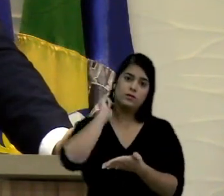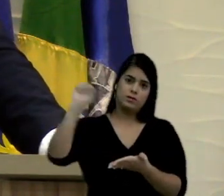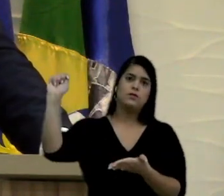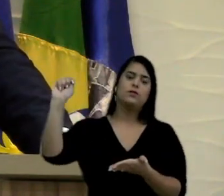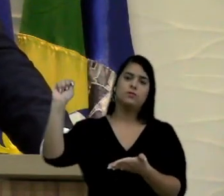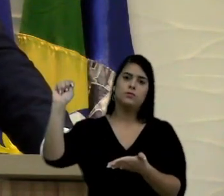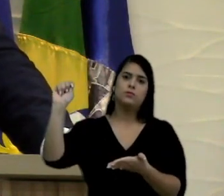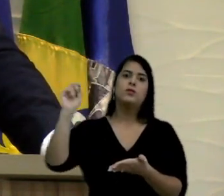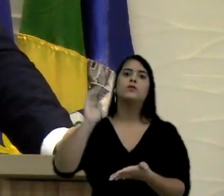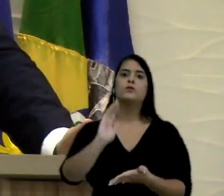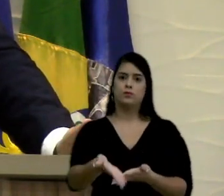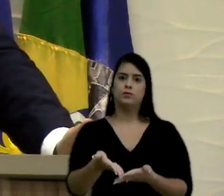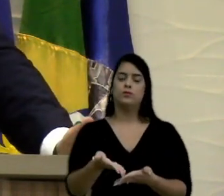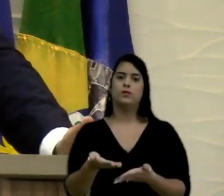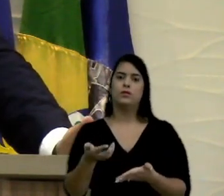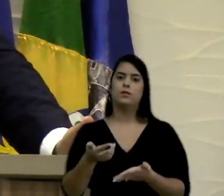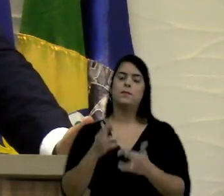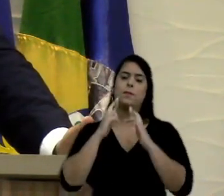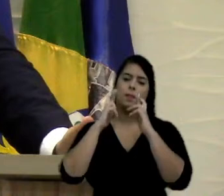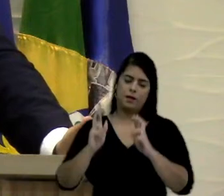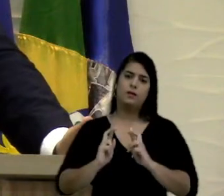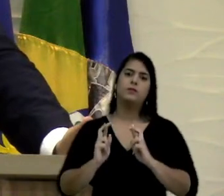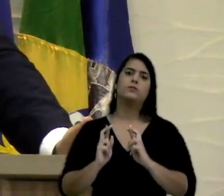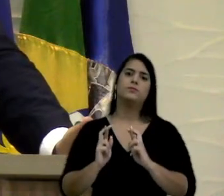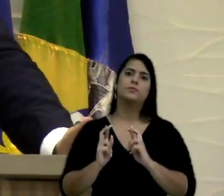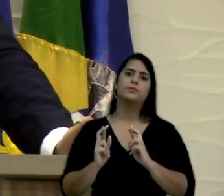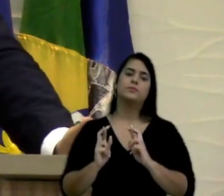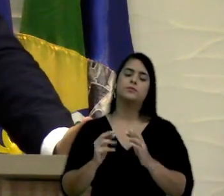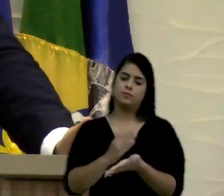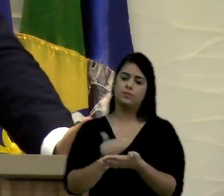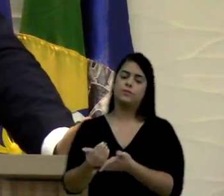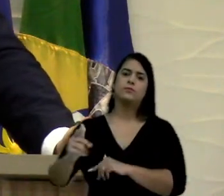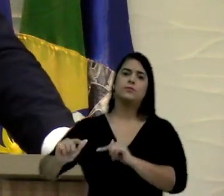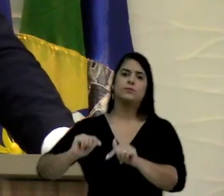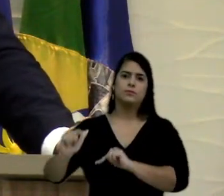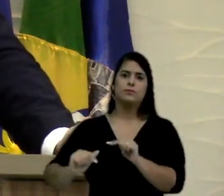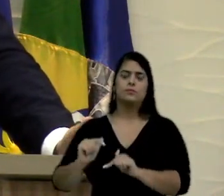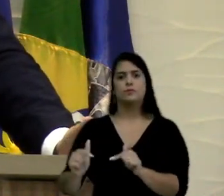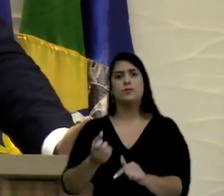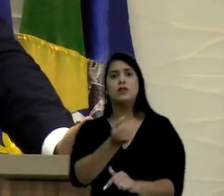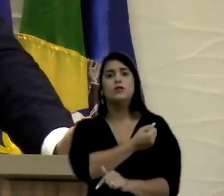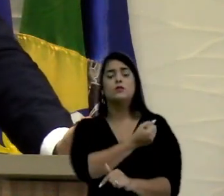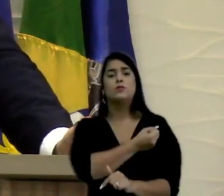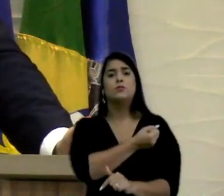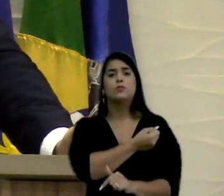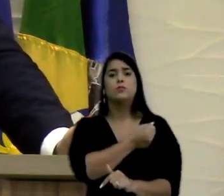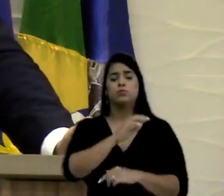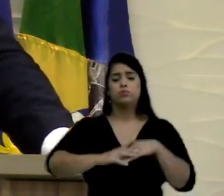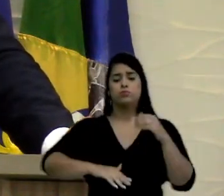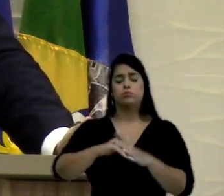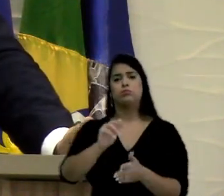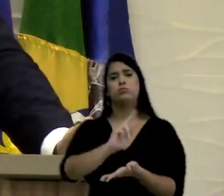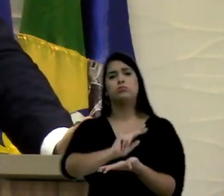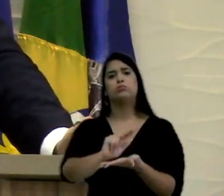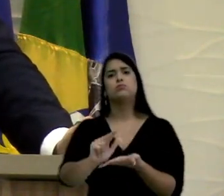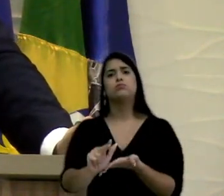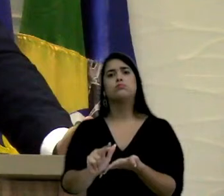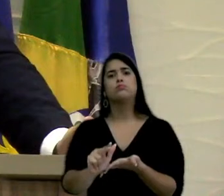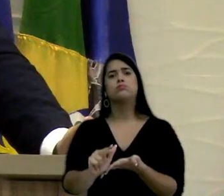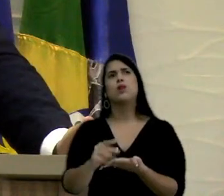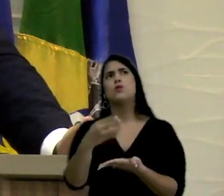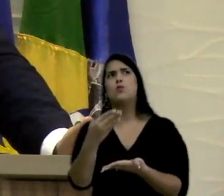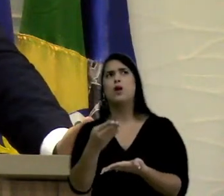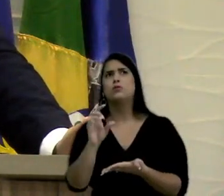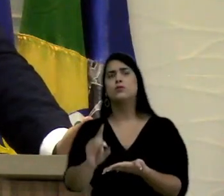recebi já o retorno da Compesa que que a equipe começou a trabalhar agora com o número de funcionários dobrados né Eram quatro